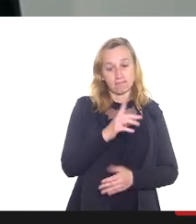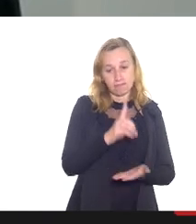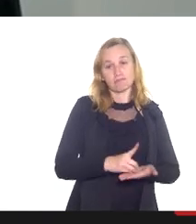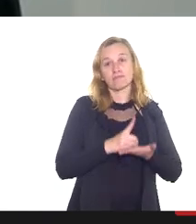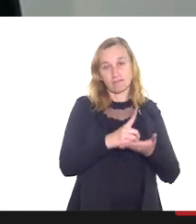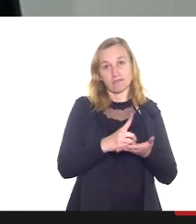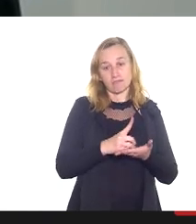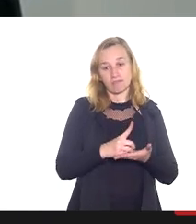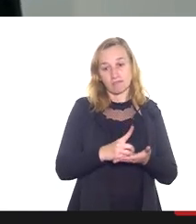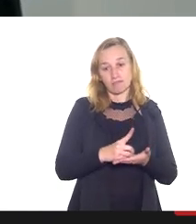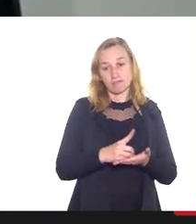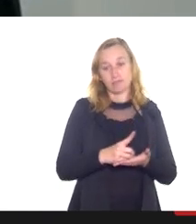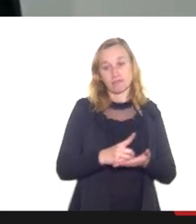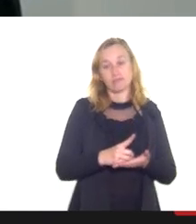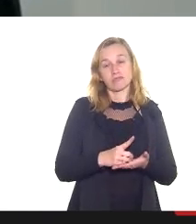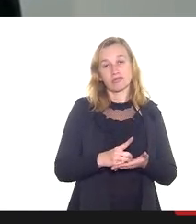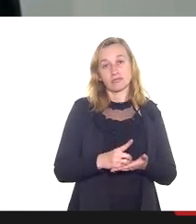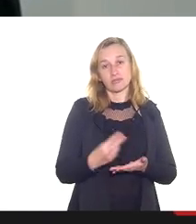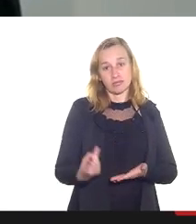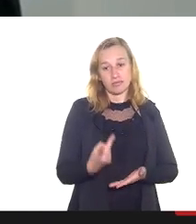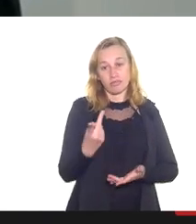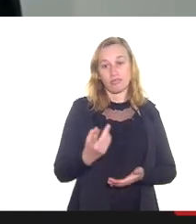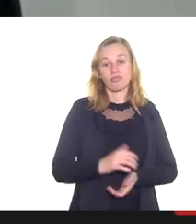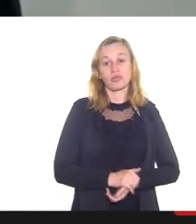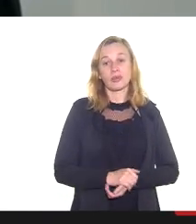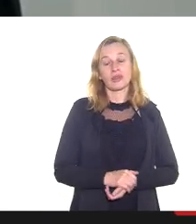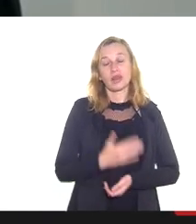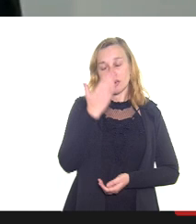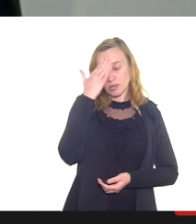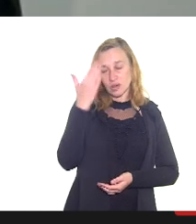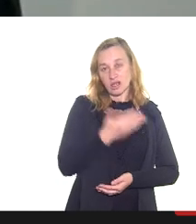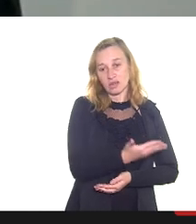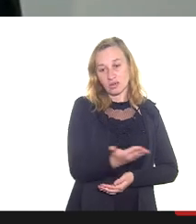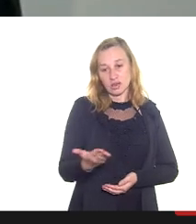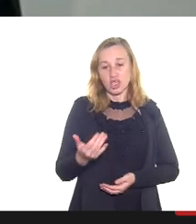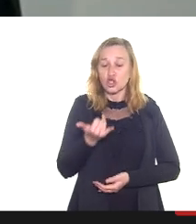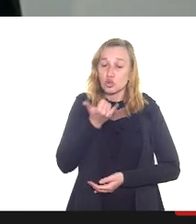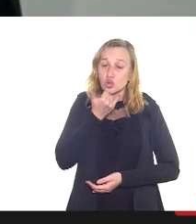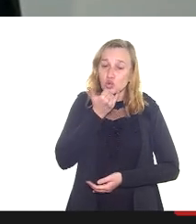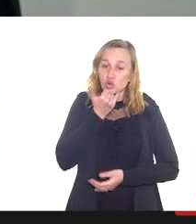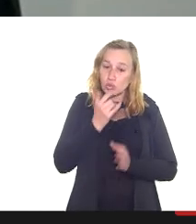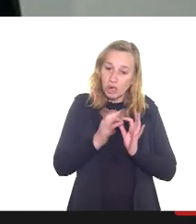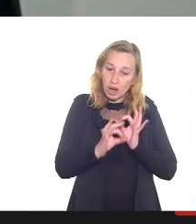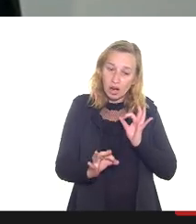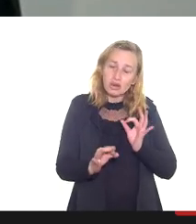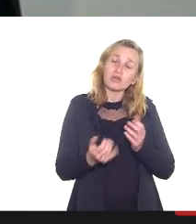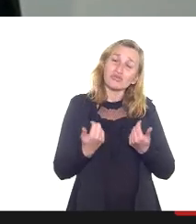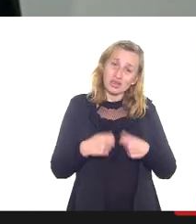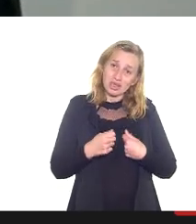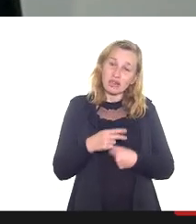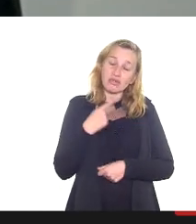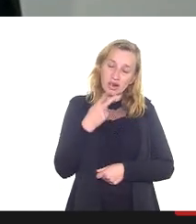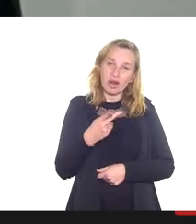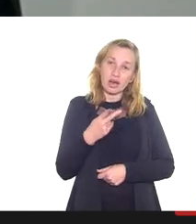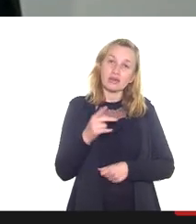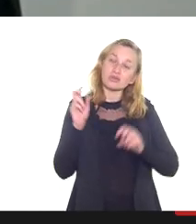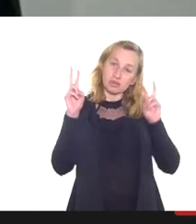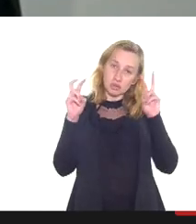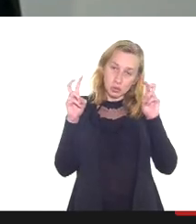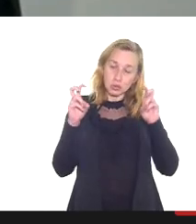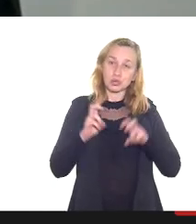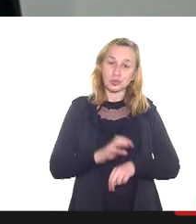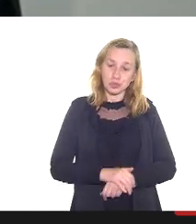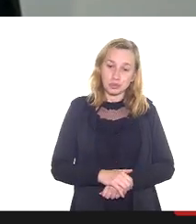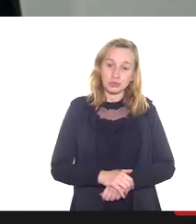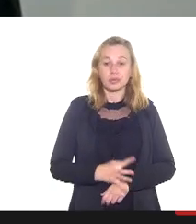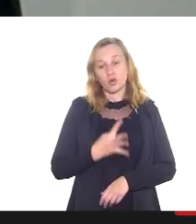dignidade tão destruída. Agradecer a todos, desculpa aí, presidente, por me alongar, mas eu precisava trazer esse fato